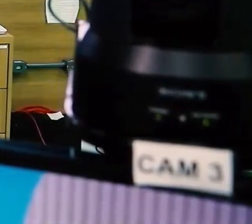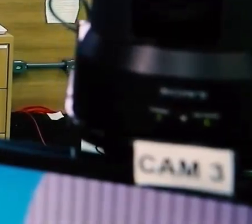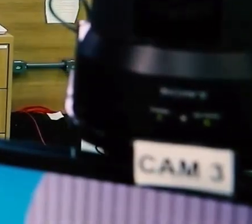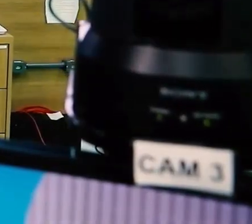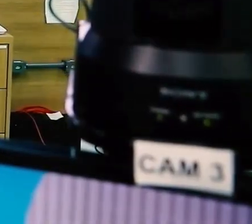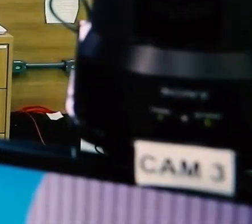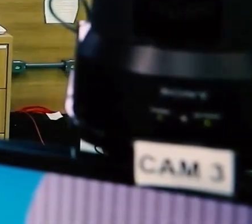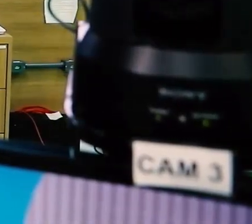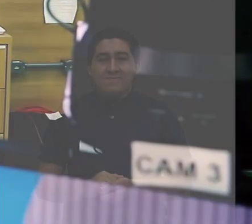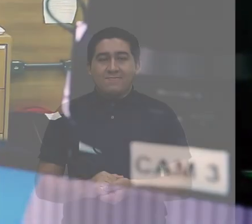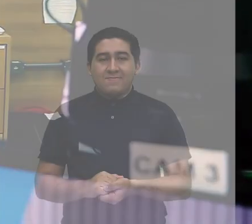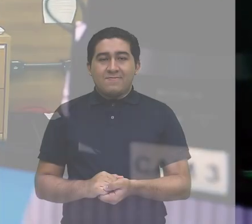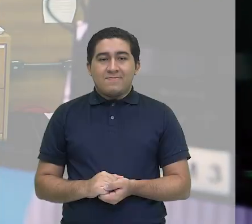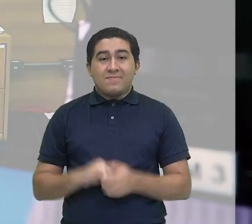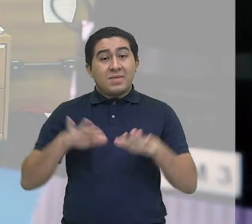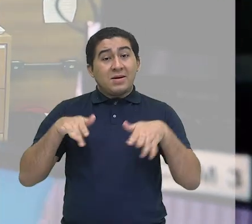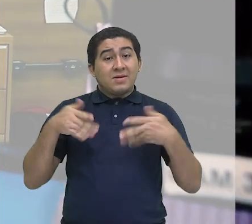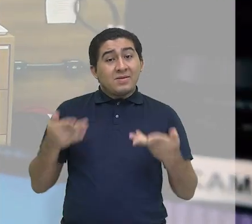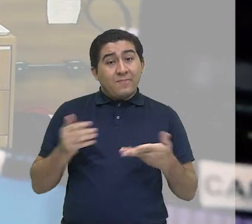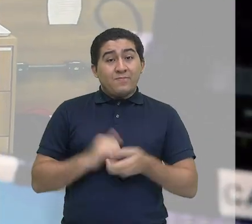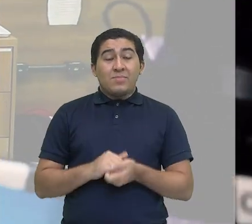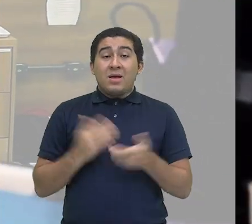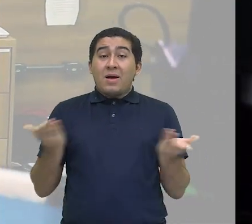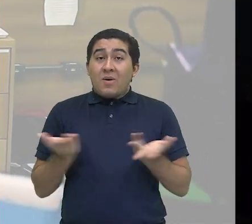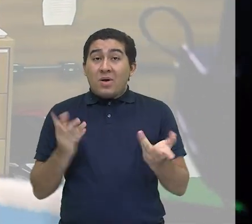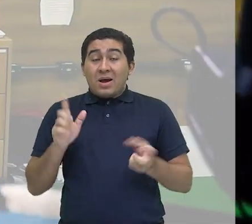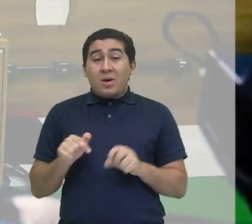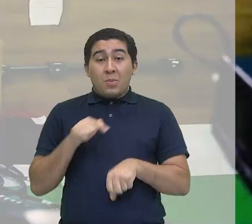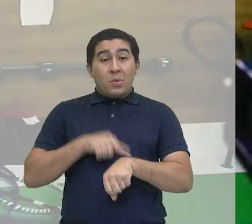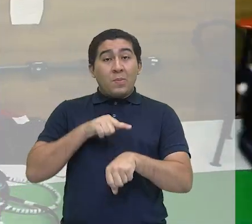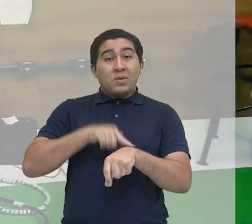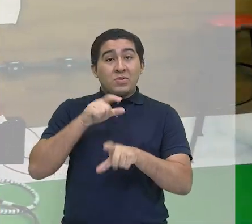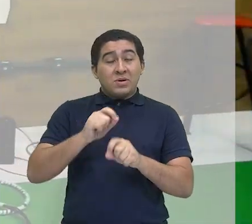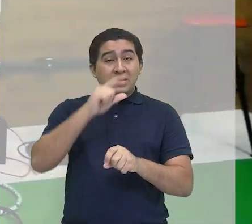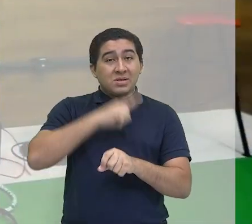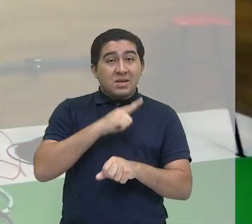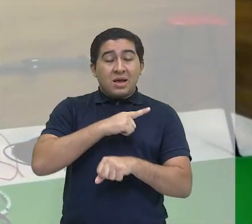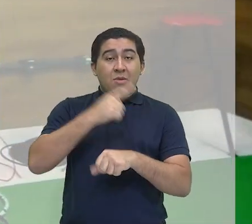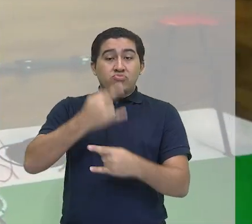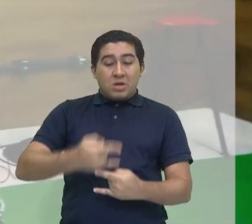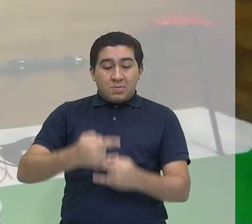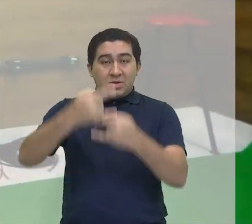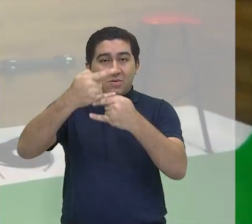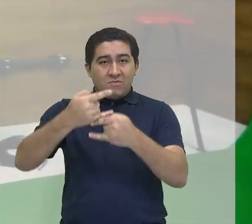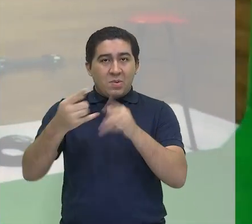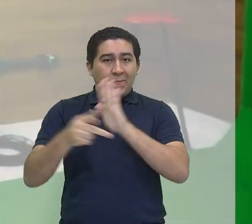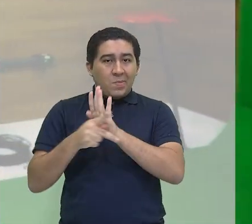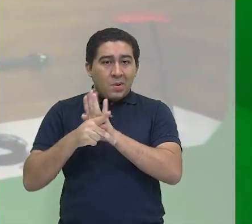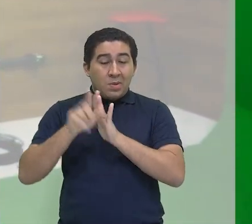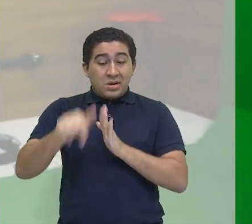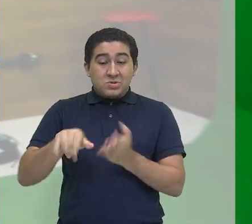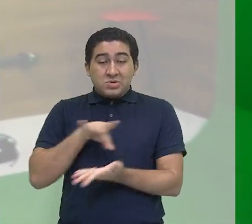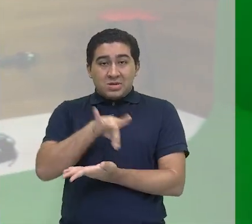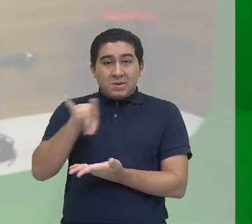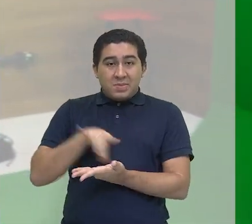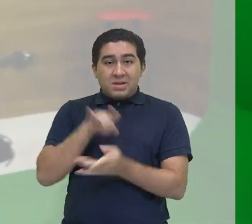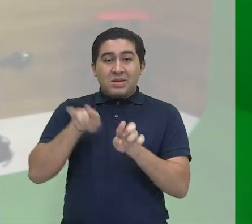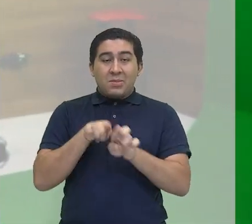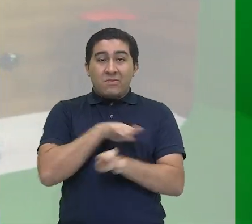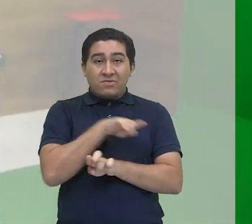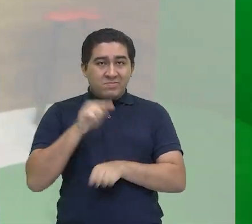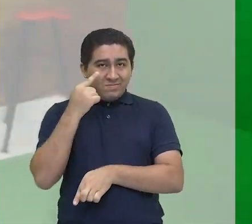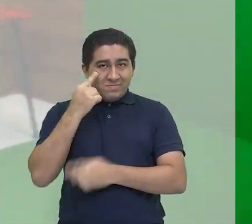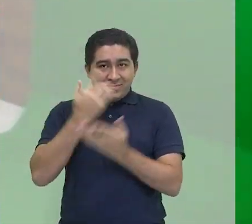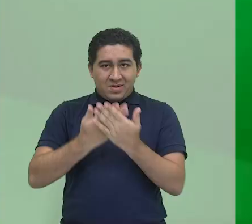Então, agora chegou o momento da transmissão ao vivo do Centro de Mídias de Educação do Amazonas para